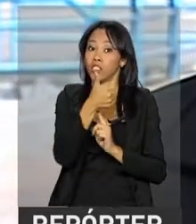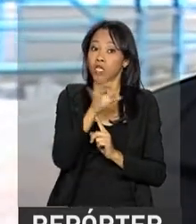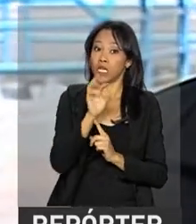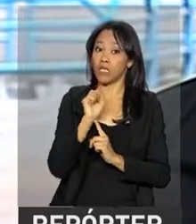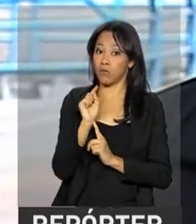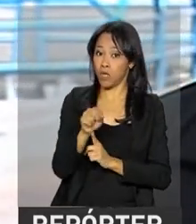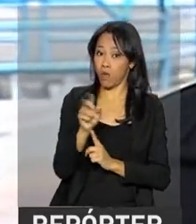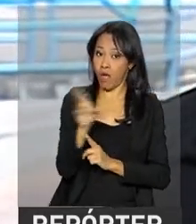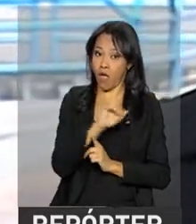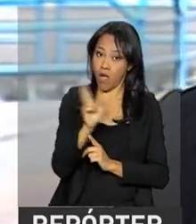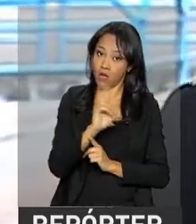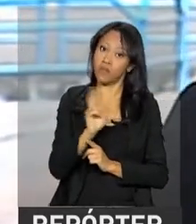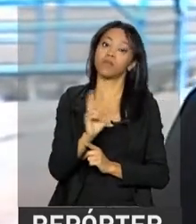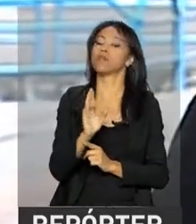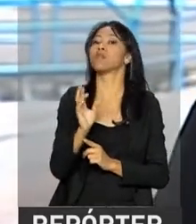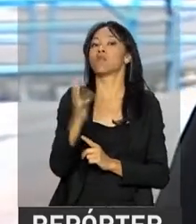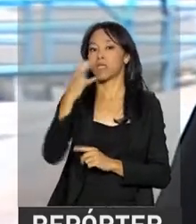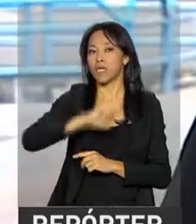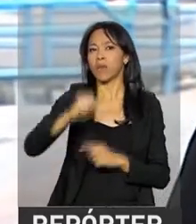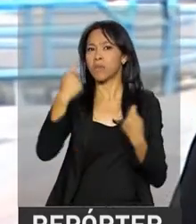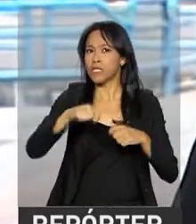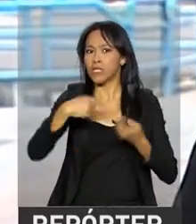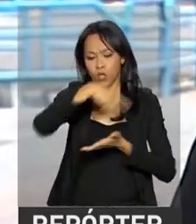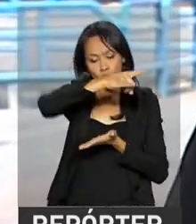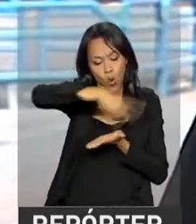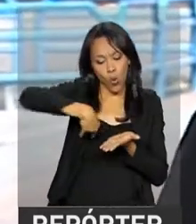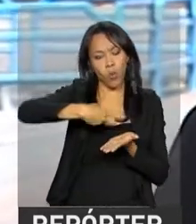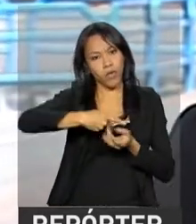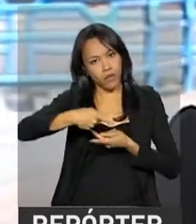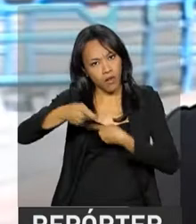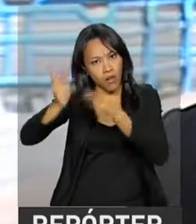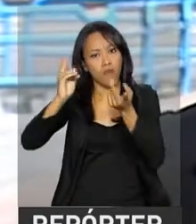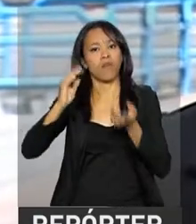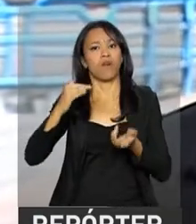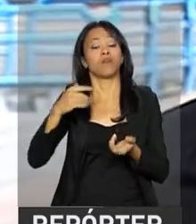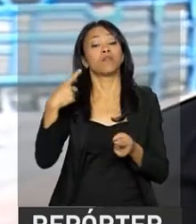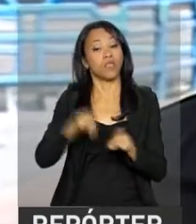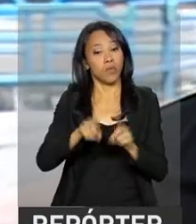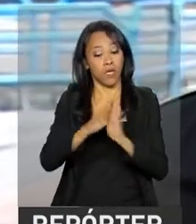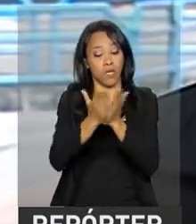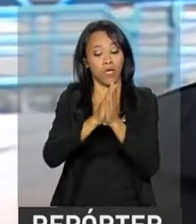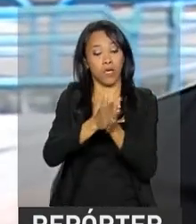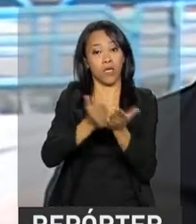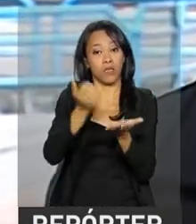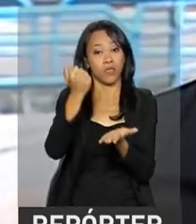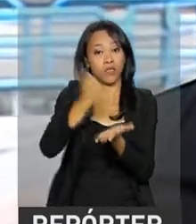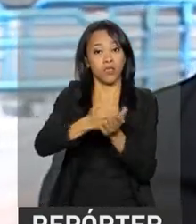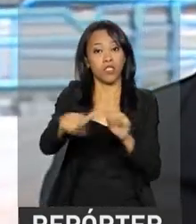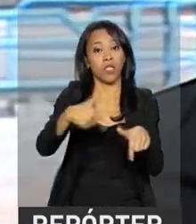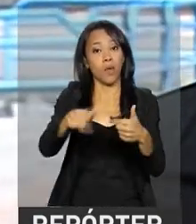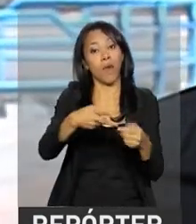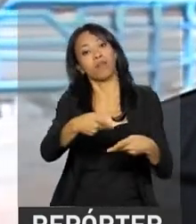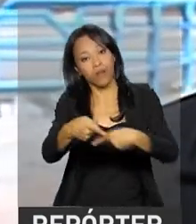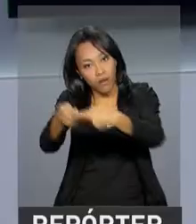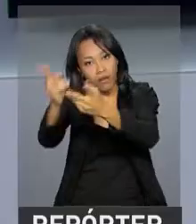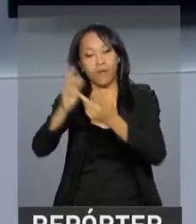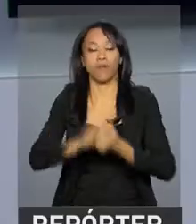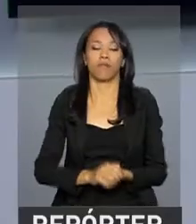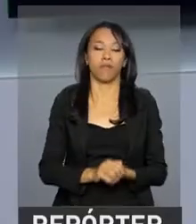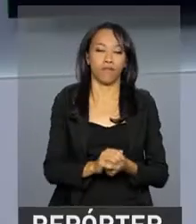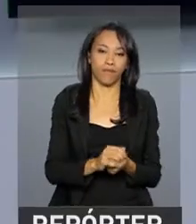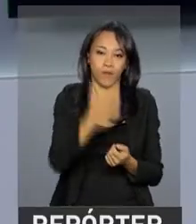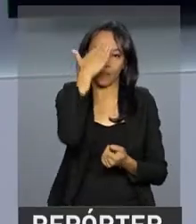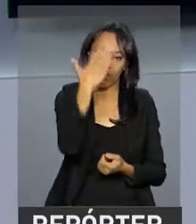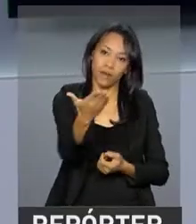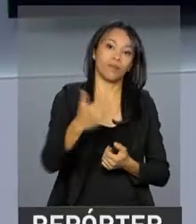para receber precisa além de levar todos os documentos levar a carteira de trabalho foto com você e carol obrigada